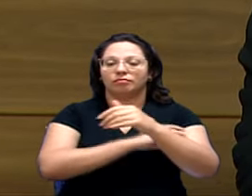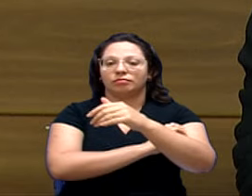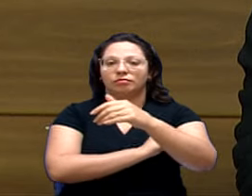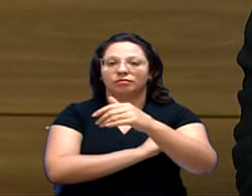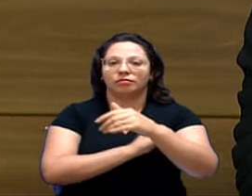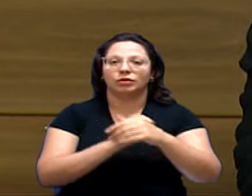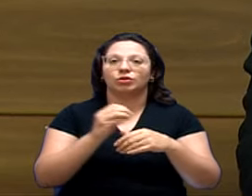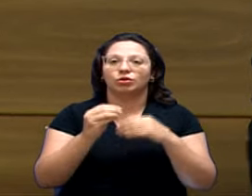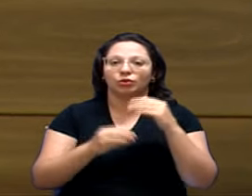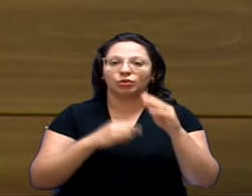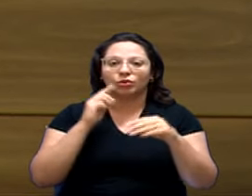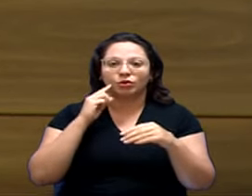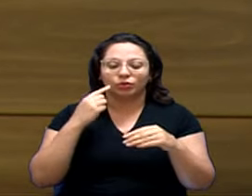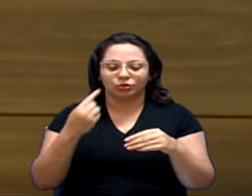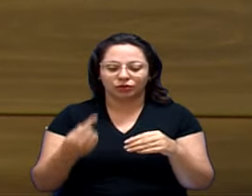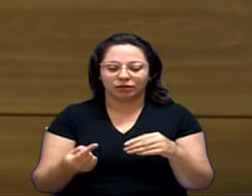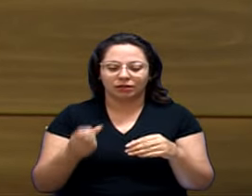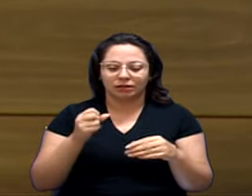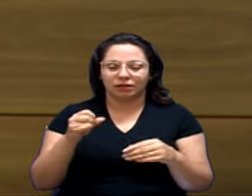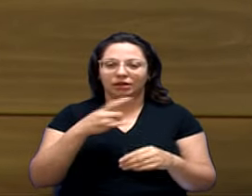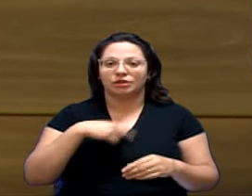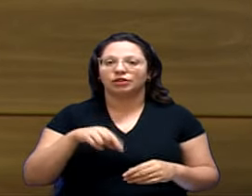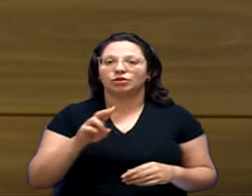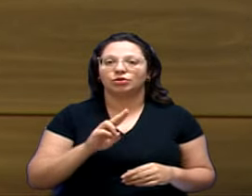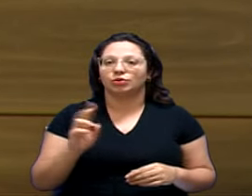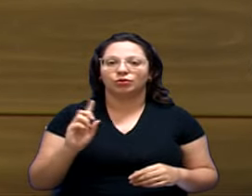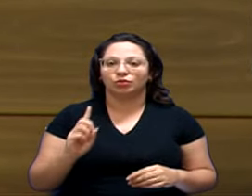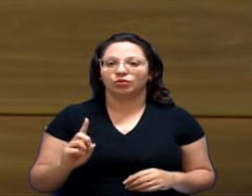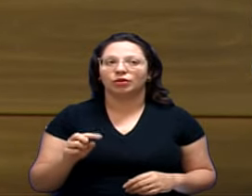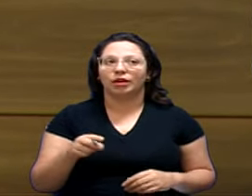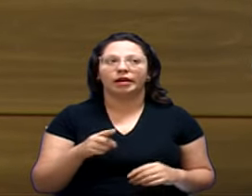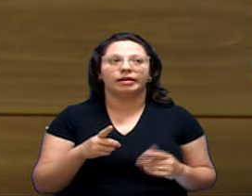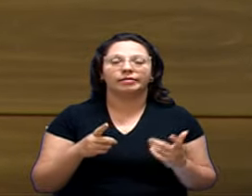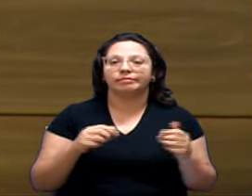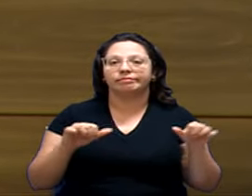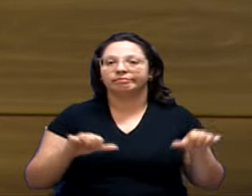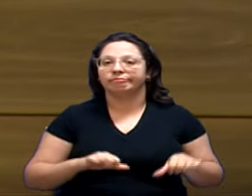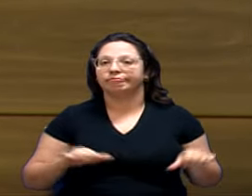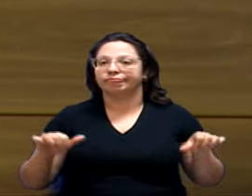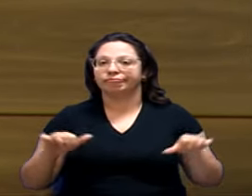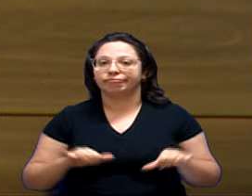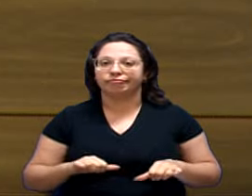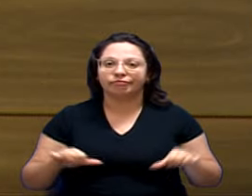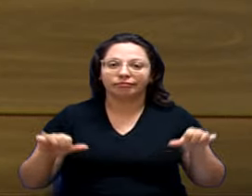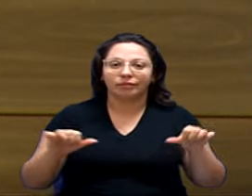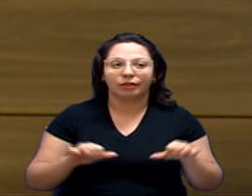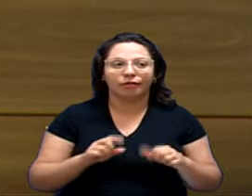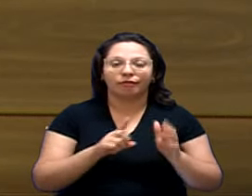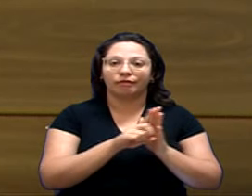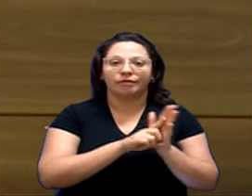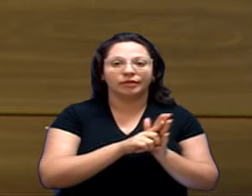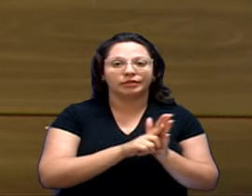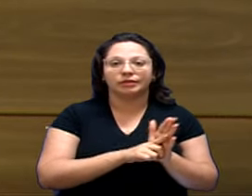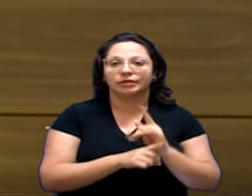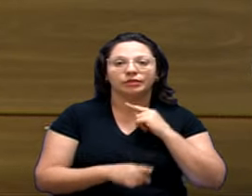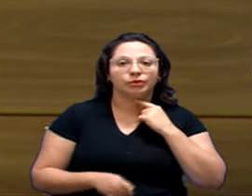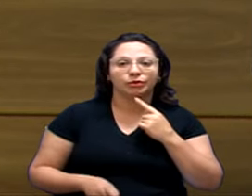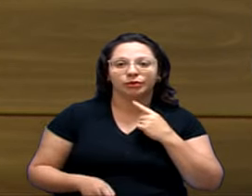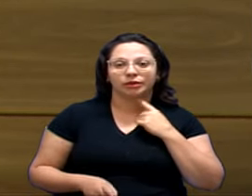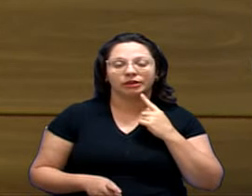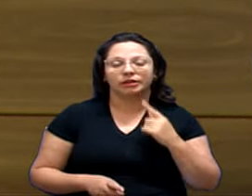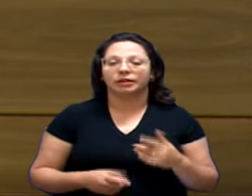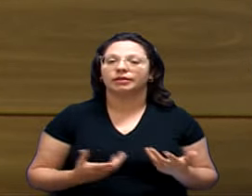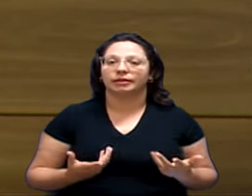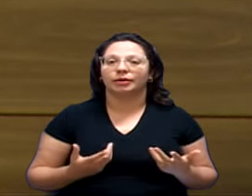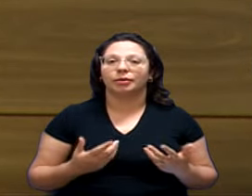dias Então se a gente não dá uso eles ficam na informalidade daí vai cair aquilo que todo mundo tá falando na fiscalização e o o